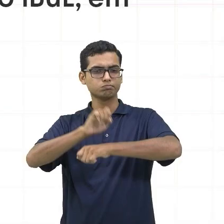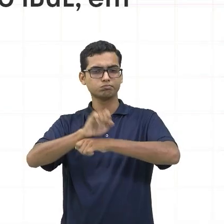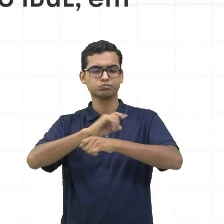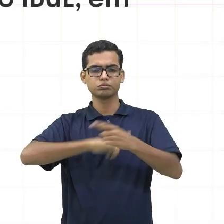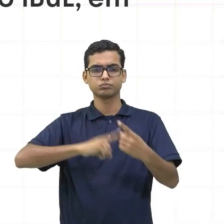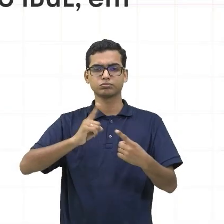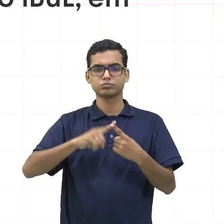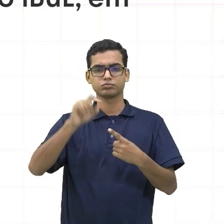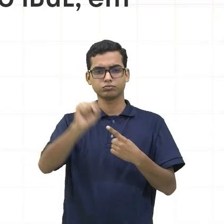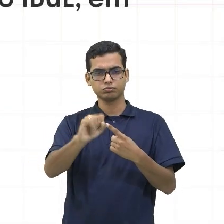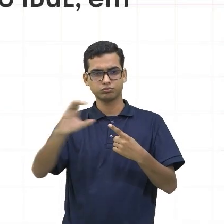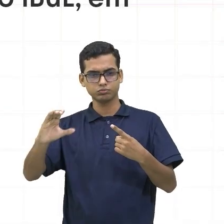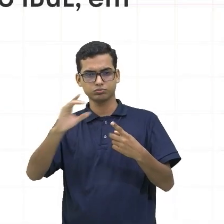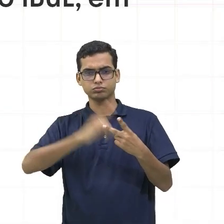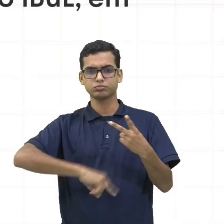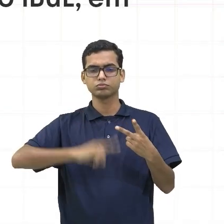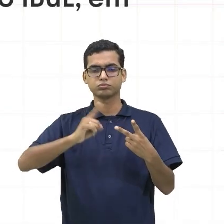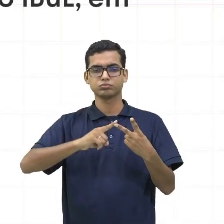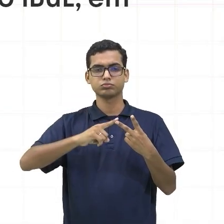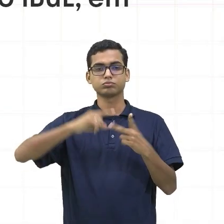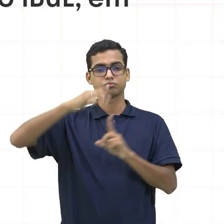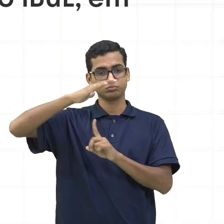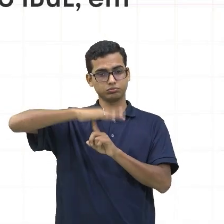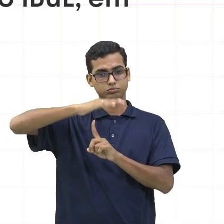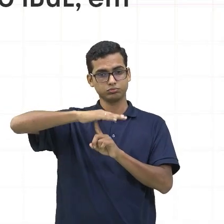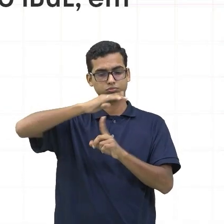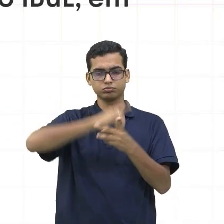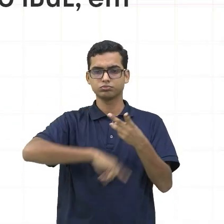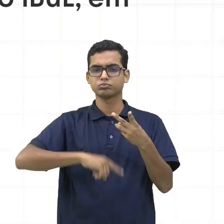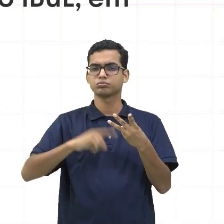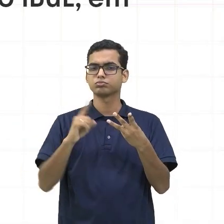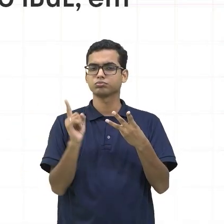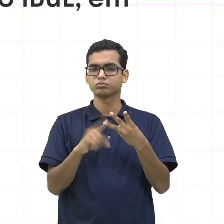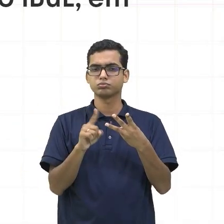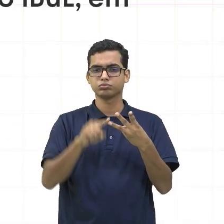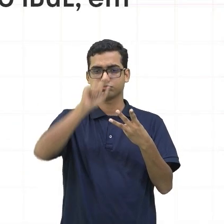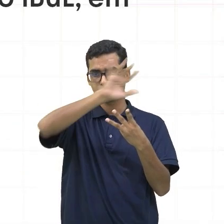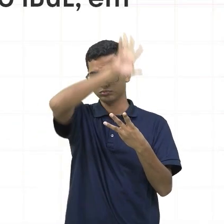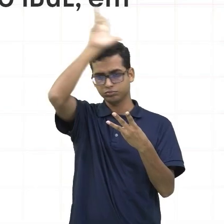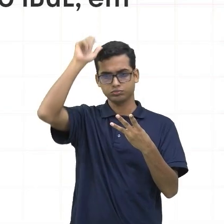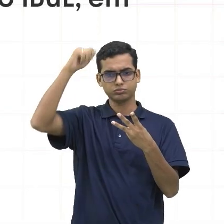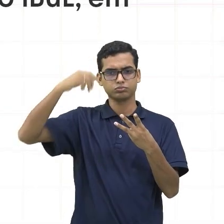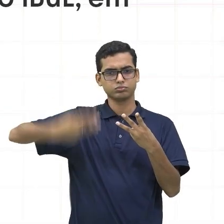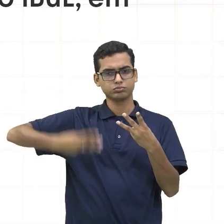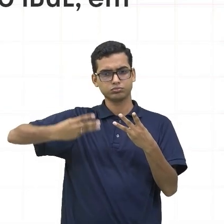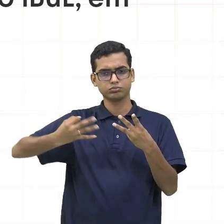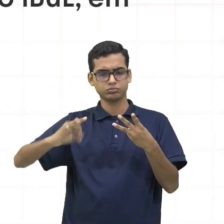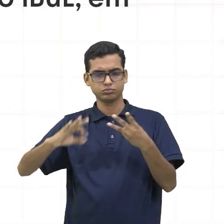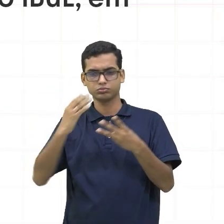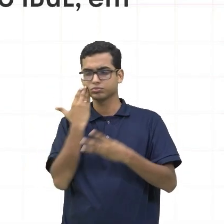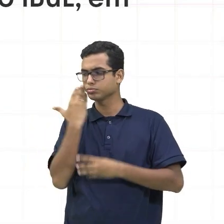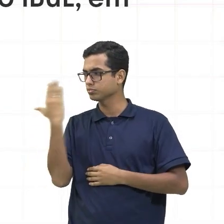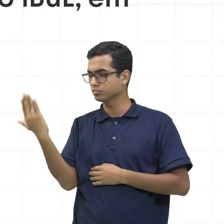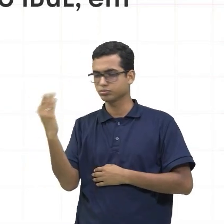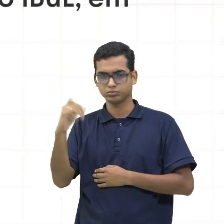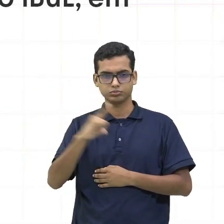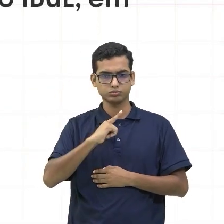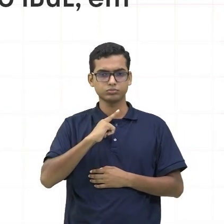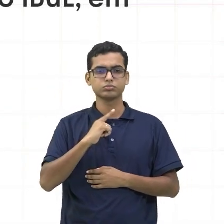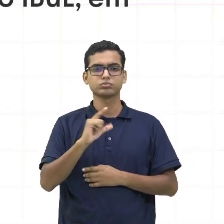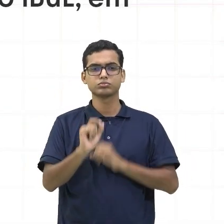Santa Catarina, do Paraná e o Amazonas, que fica aí na terceira posição, né? Com cerca de